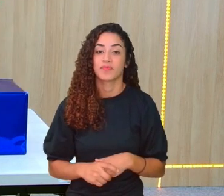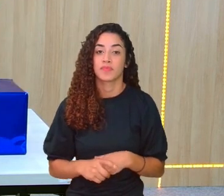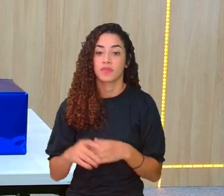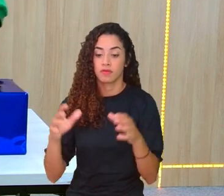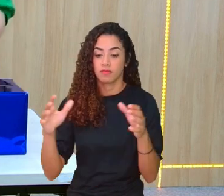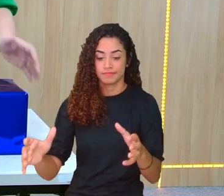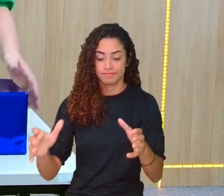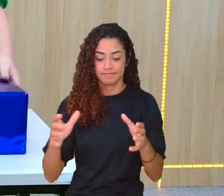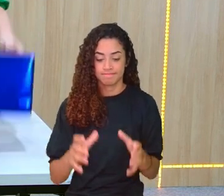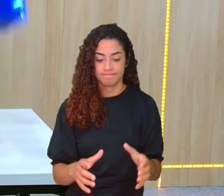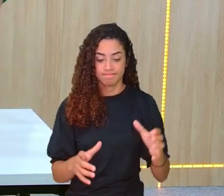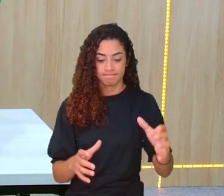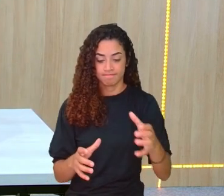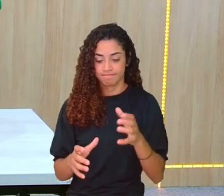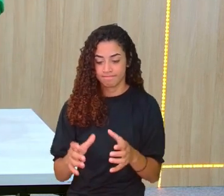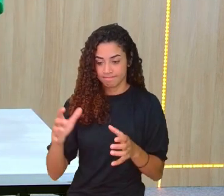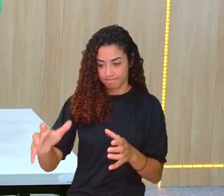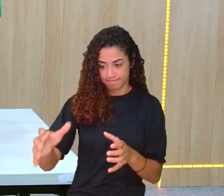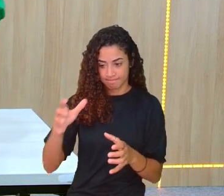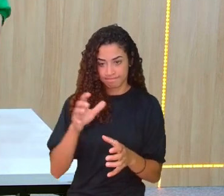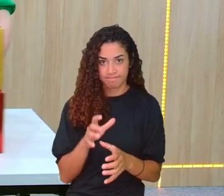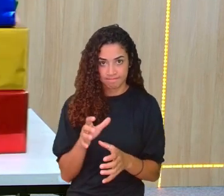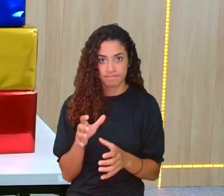essa manipulação